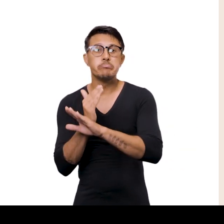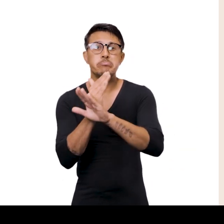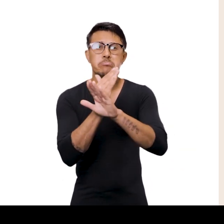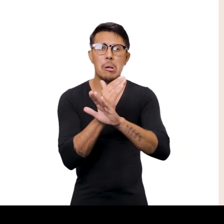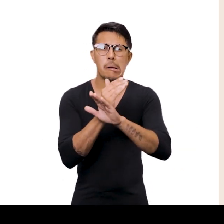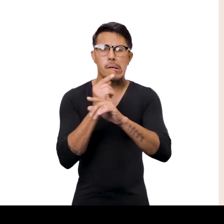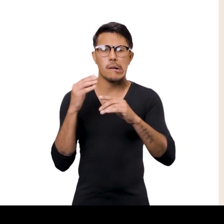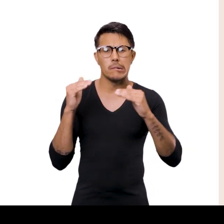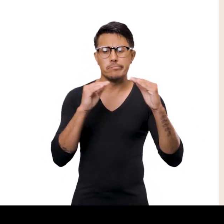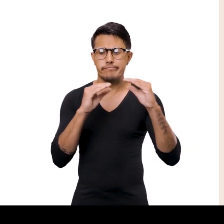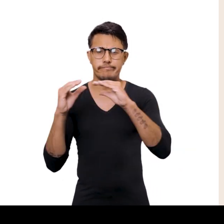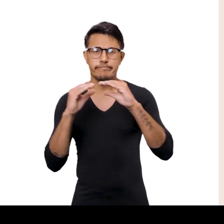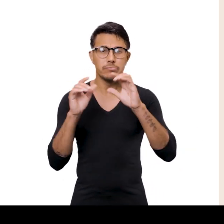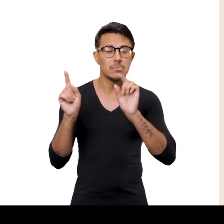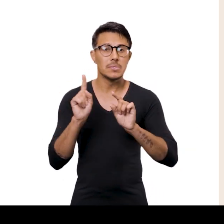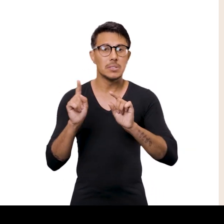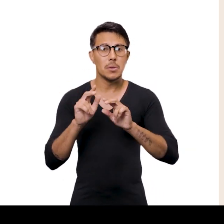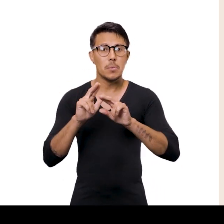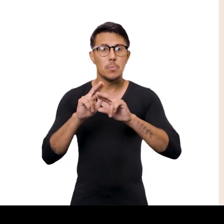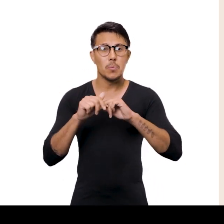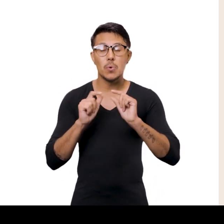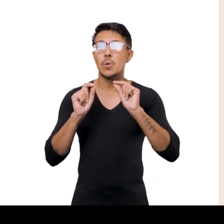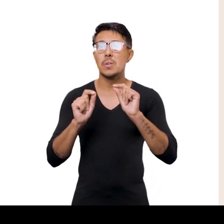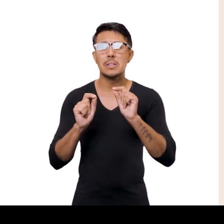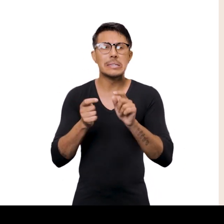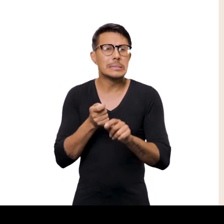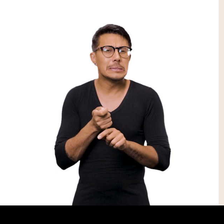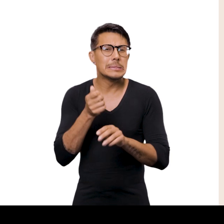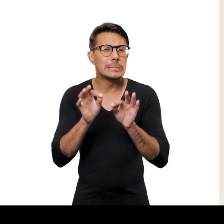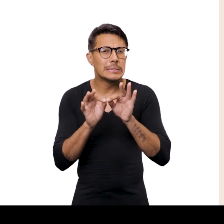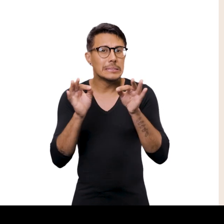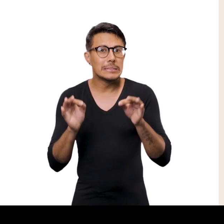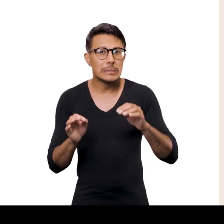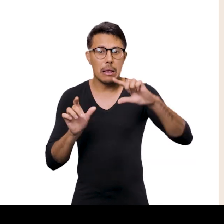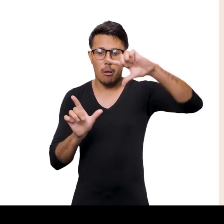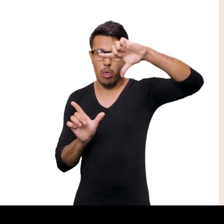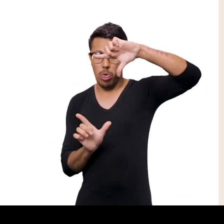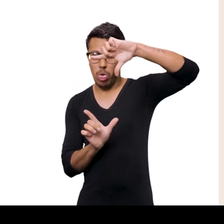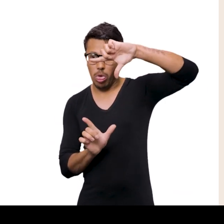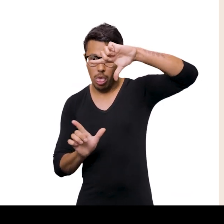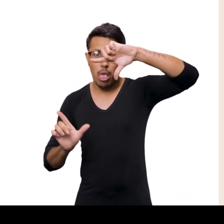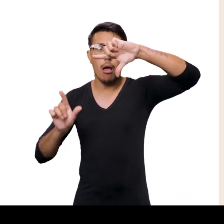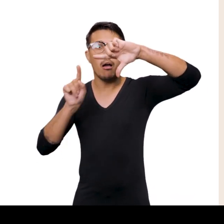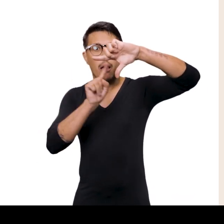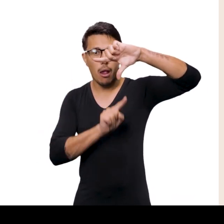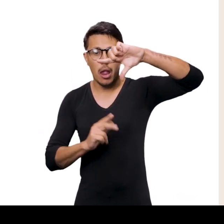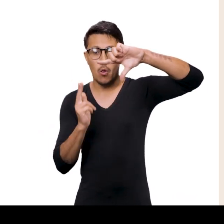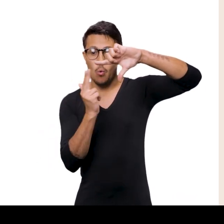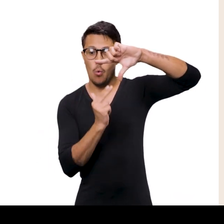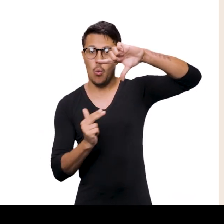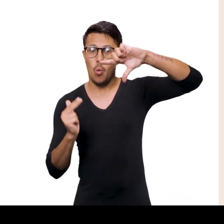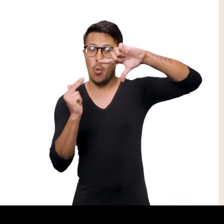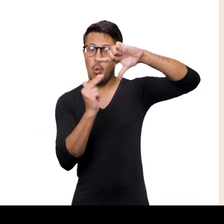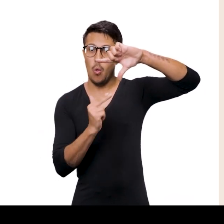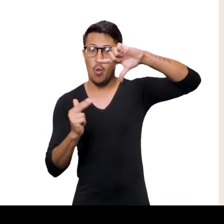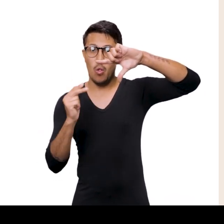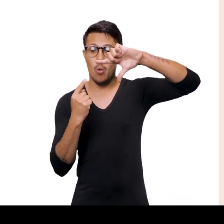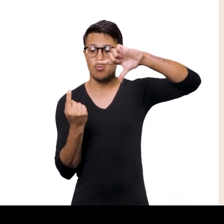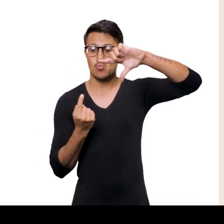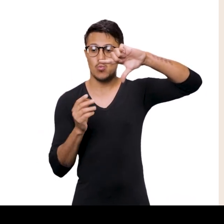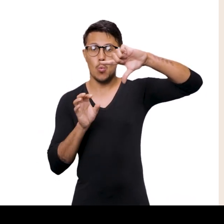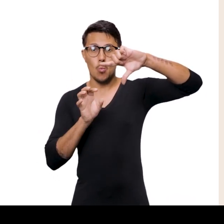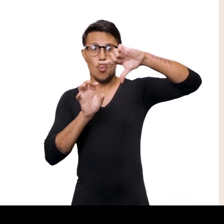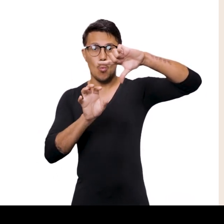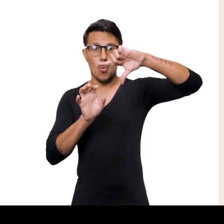perdida, deslocada, pois é bastante pequena em relação à dimensão da folha. É como se o desenho